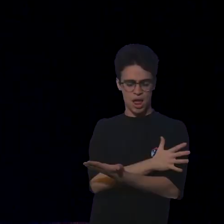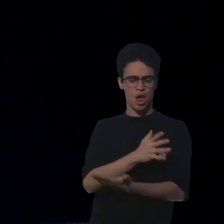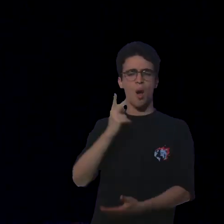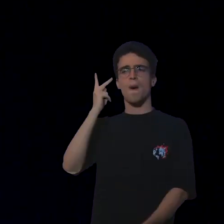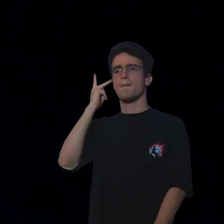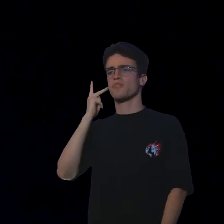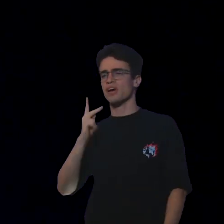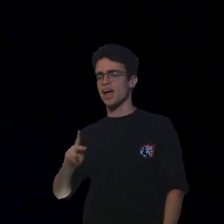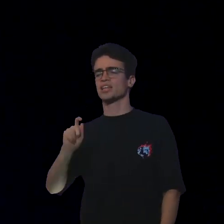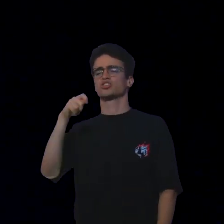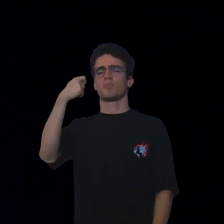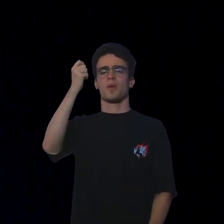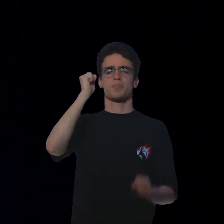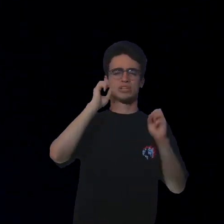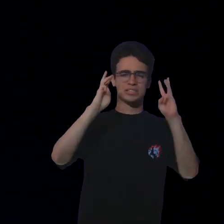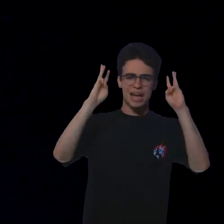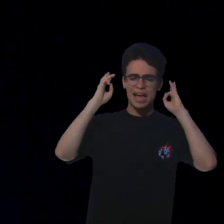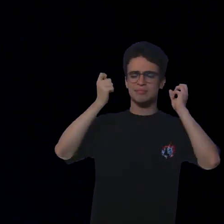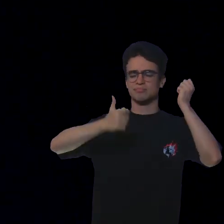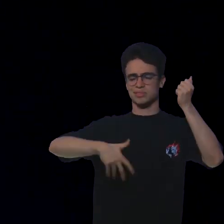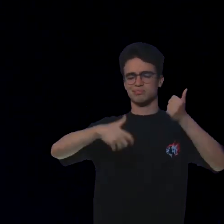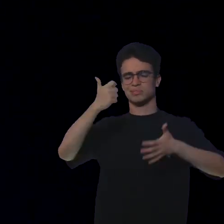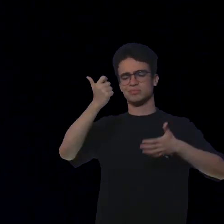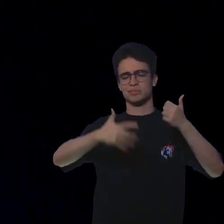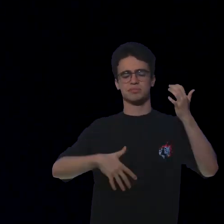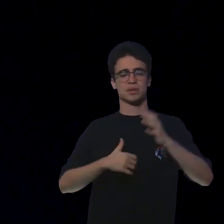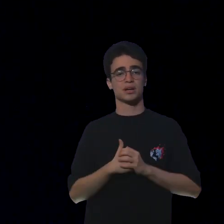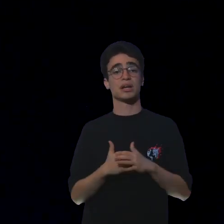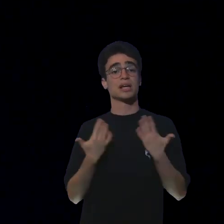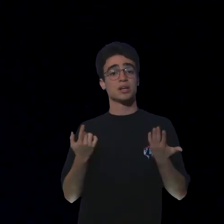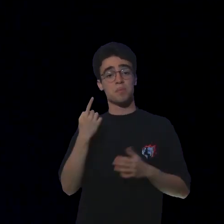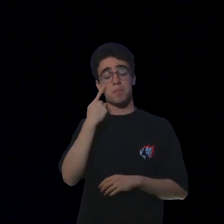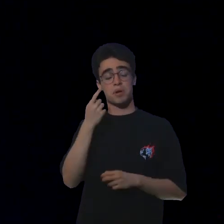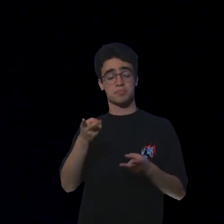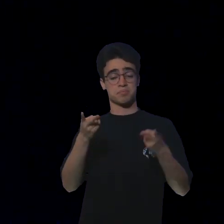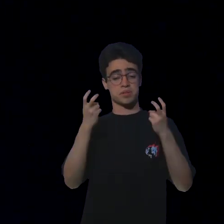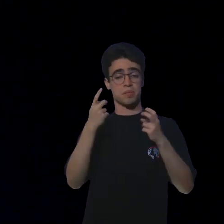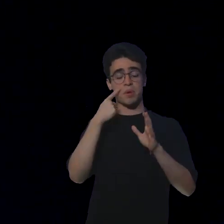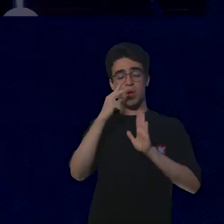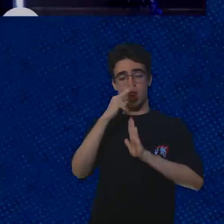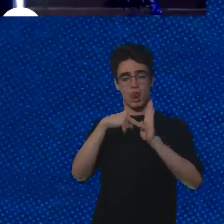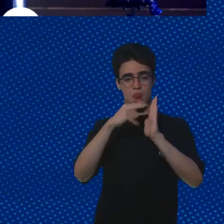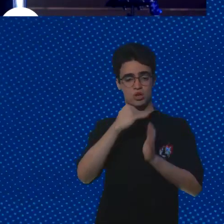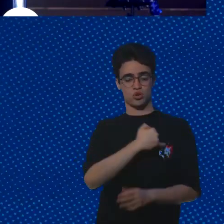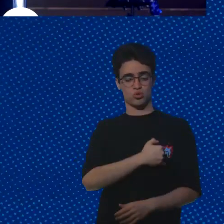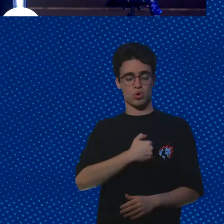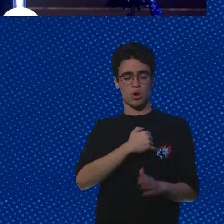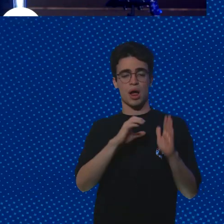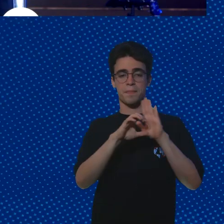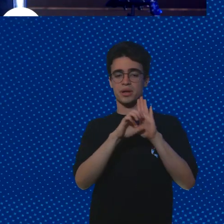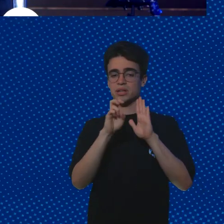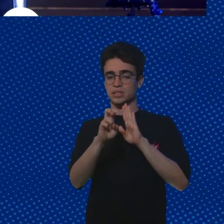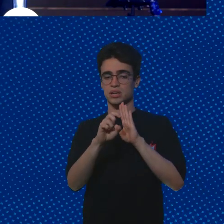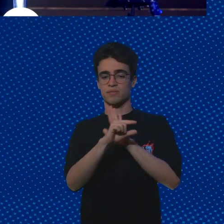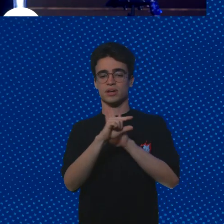profetas. Quando a gente olha para João 5,39, vai falar, vocês